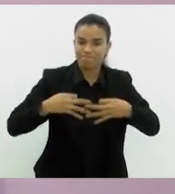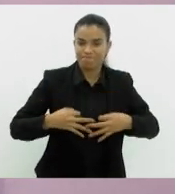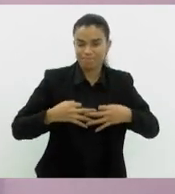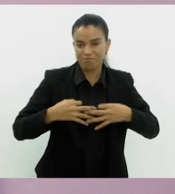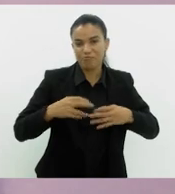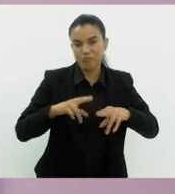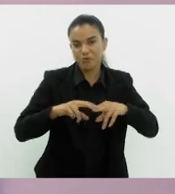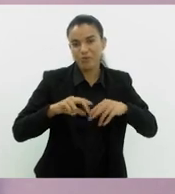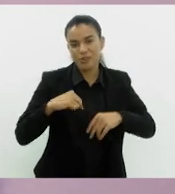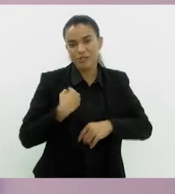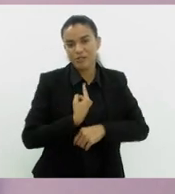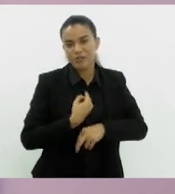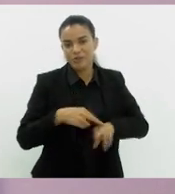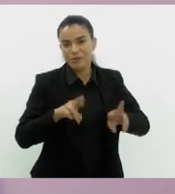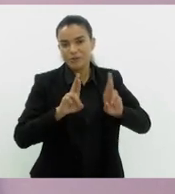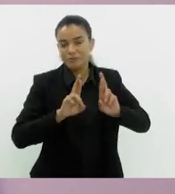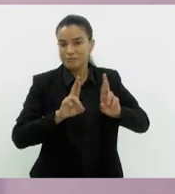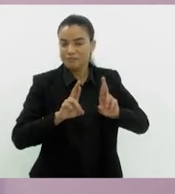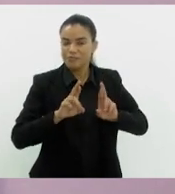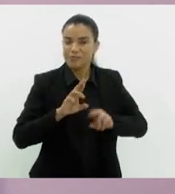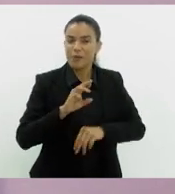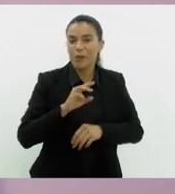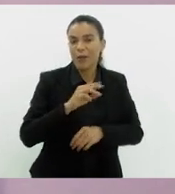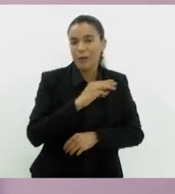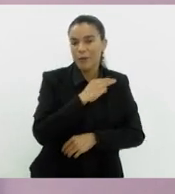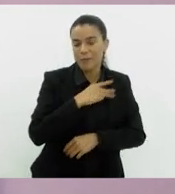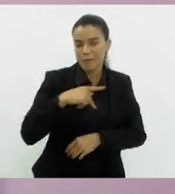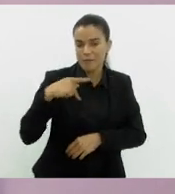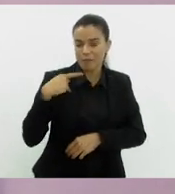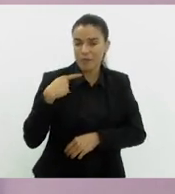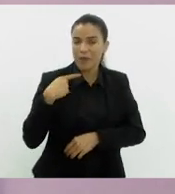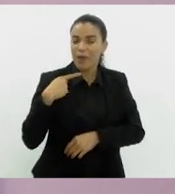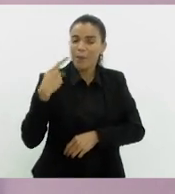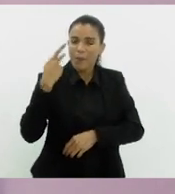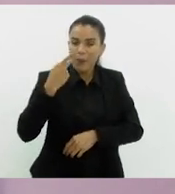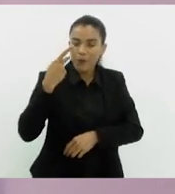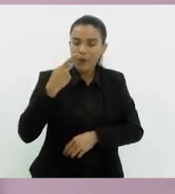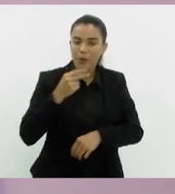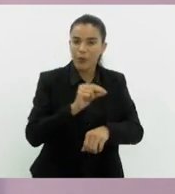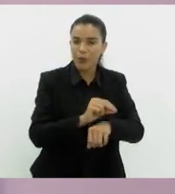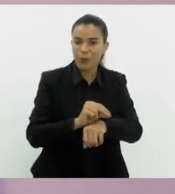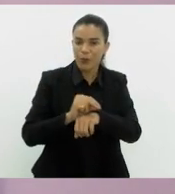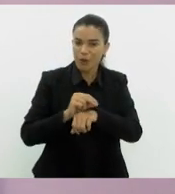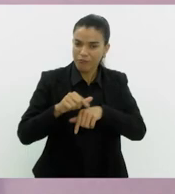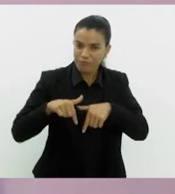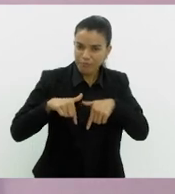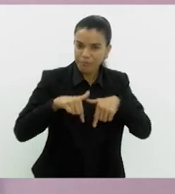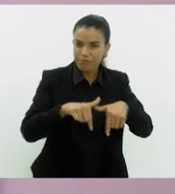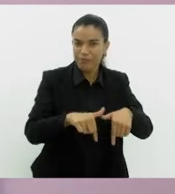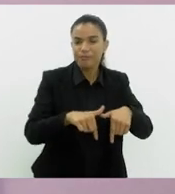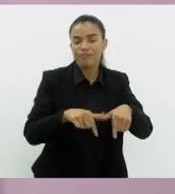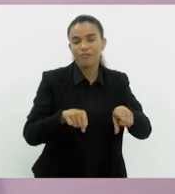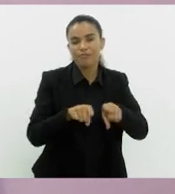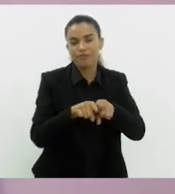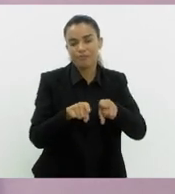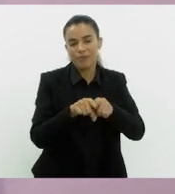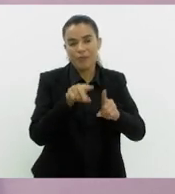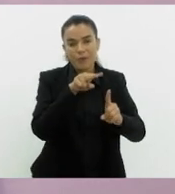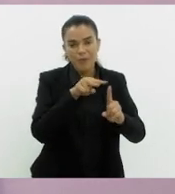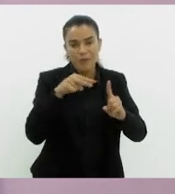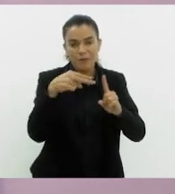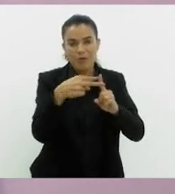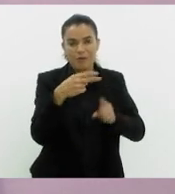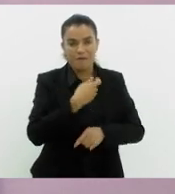Ministério Público justamente para garantir que a política do cuidado seja algo efetivo também do ponto de vista